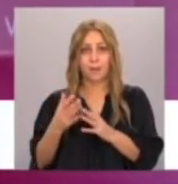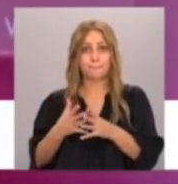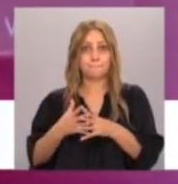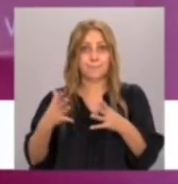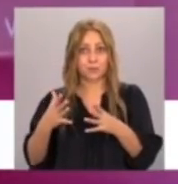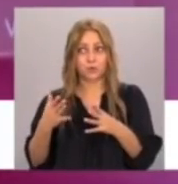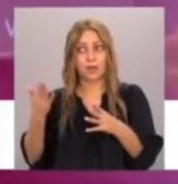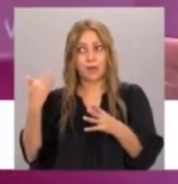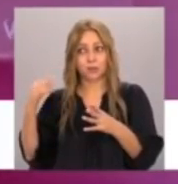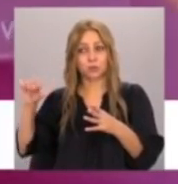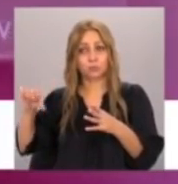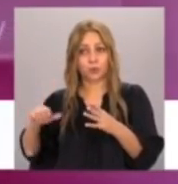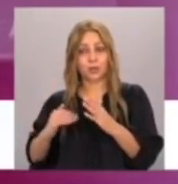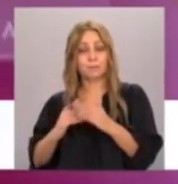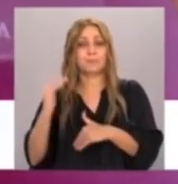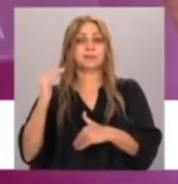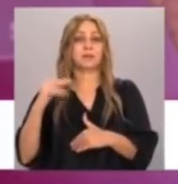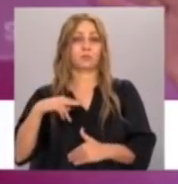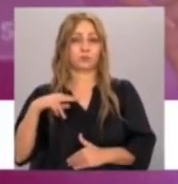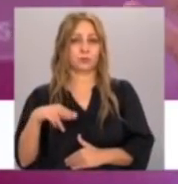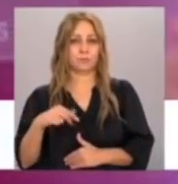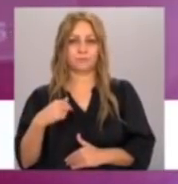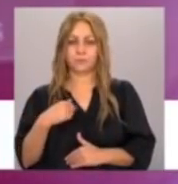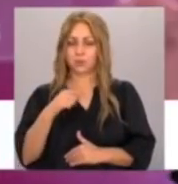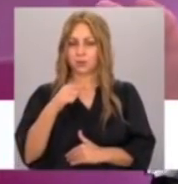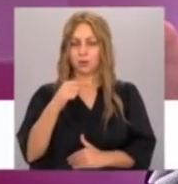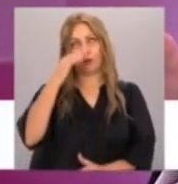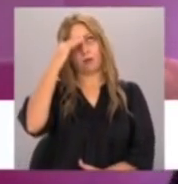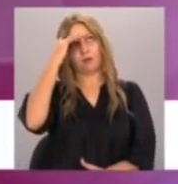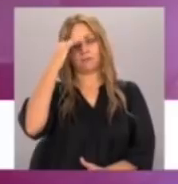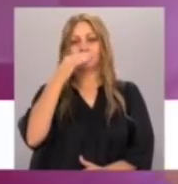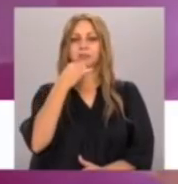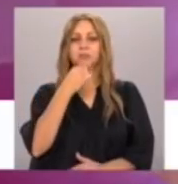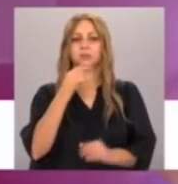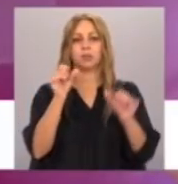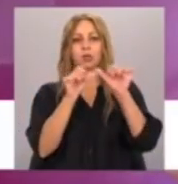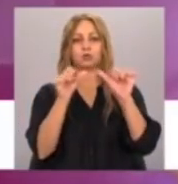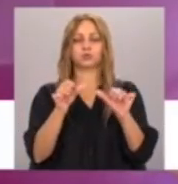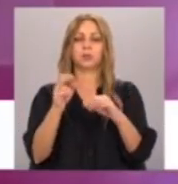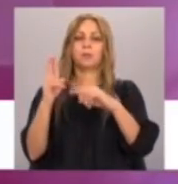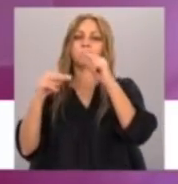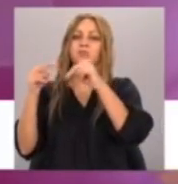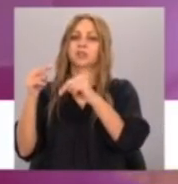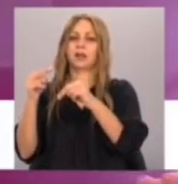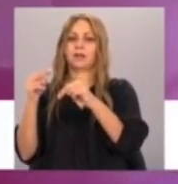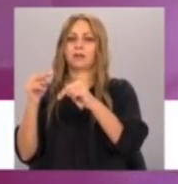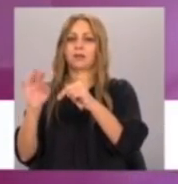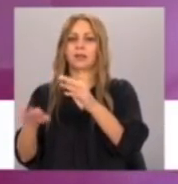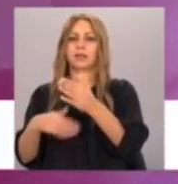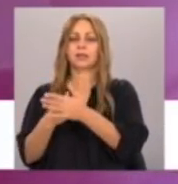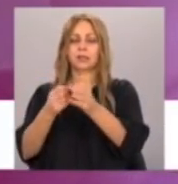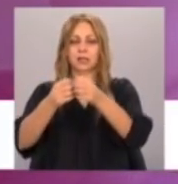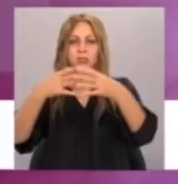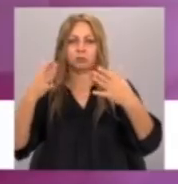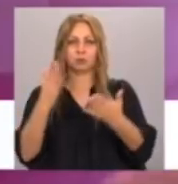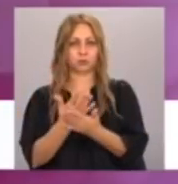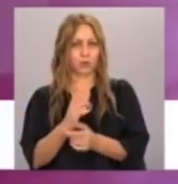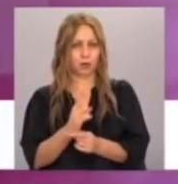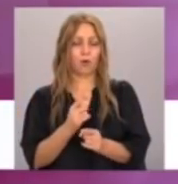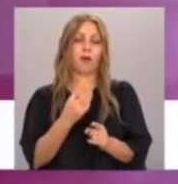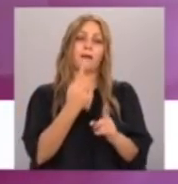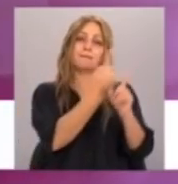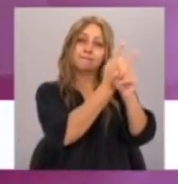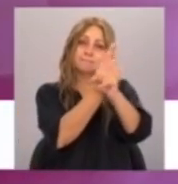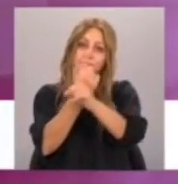ultrapassar o exatamente ir para não estou a fazer alguma dúvida sempre dizer é o sistema fiscal faz porque perdemos todo o crescimento Há muitas outras